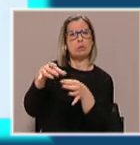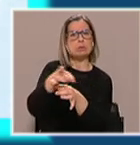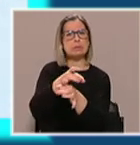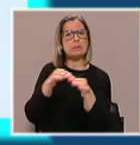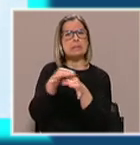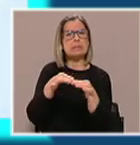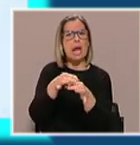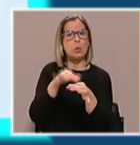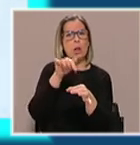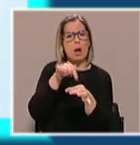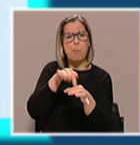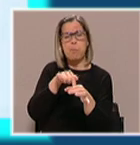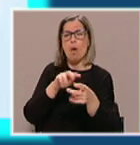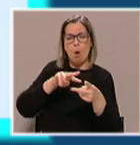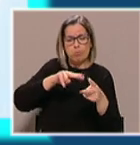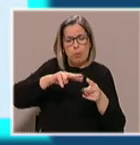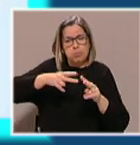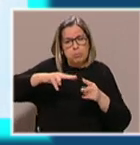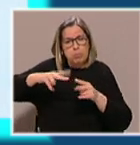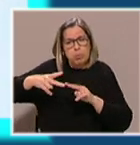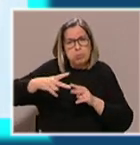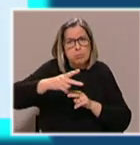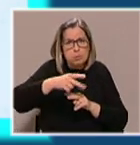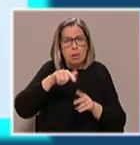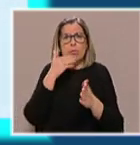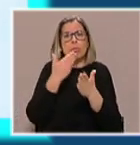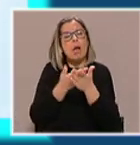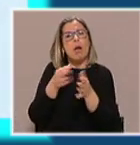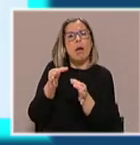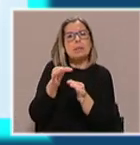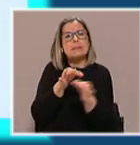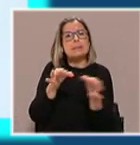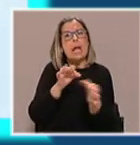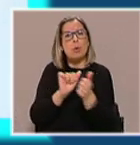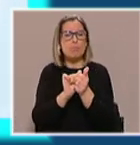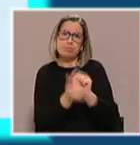diminuem processos específicos dentro da célula para alterar a forma como a célula se comporta.